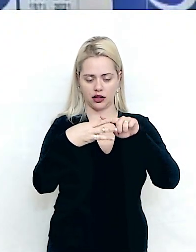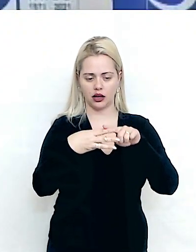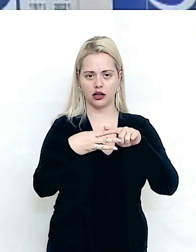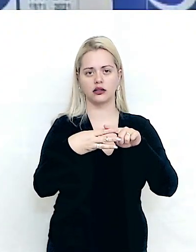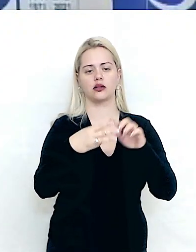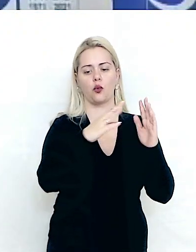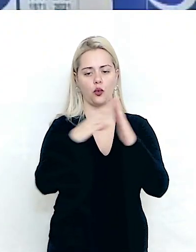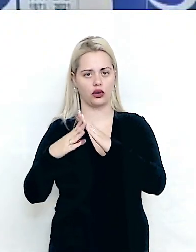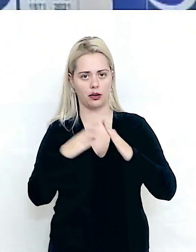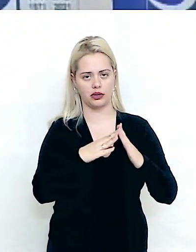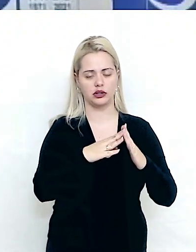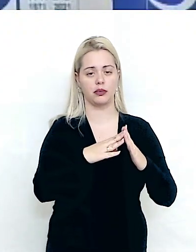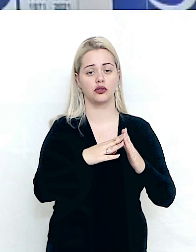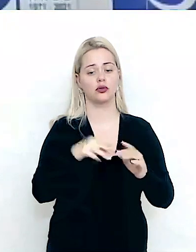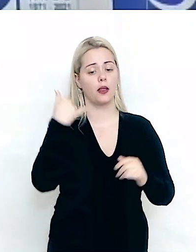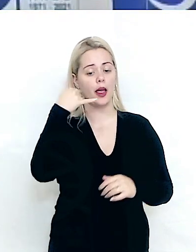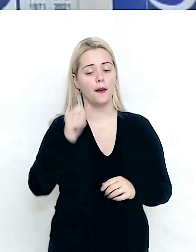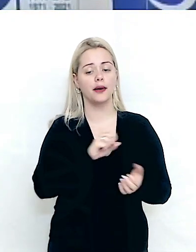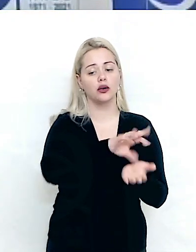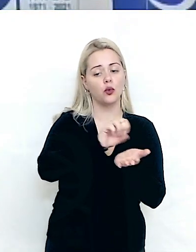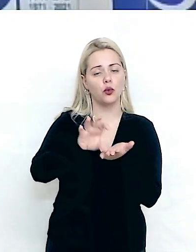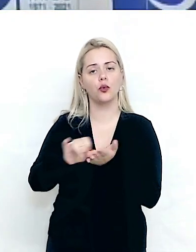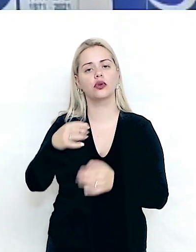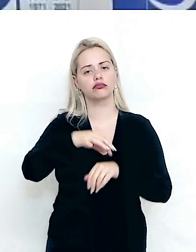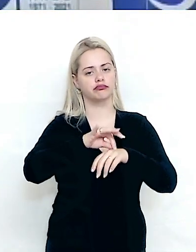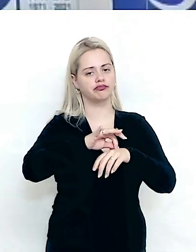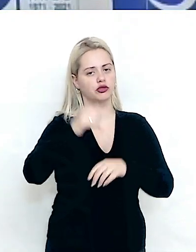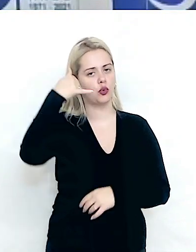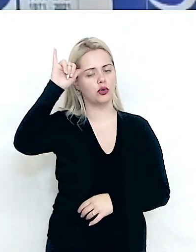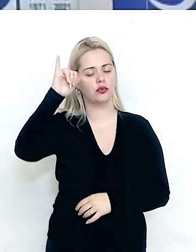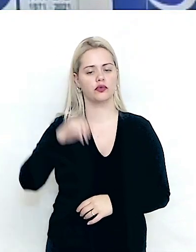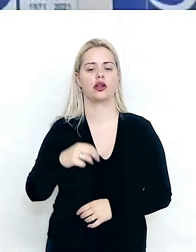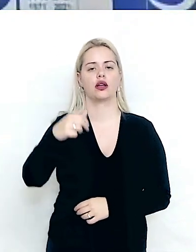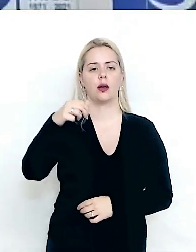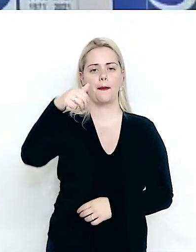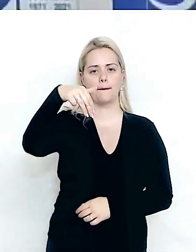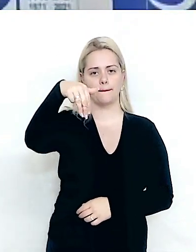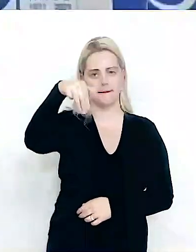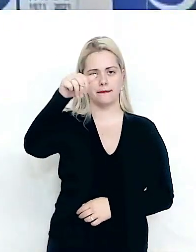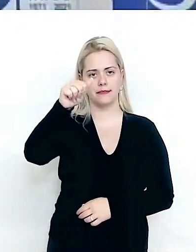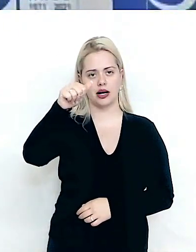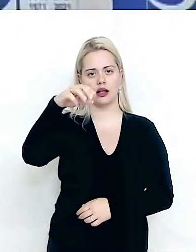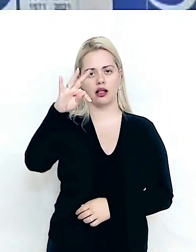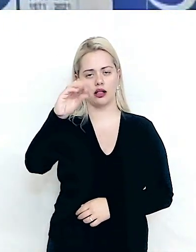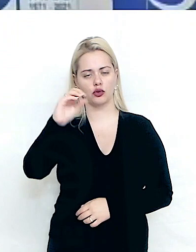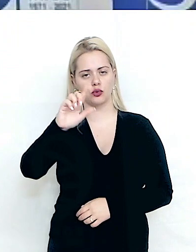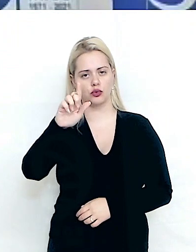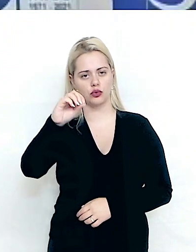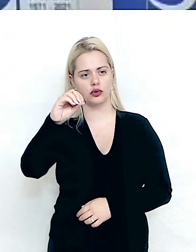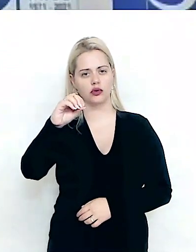estabelecimentos habilitados a exportar carne bovina. Estão todos no norte do estado do Mato Grosso. Pois bem, esses